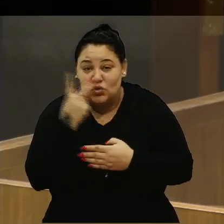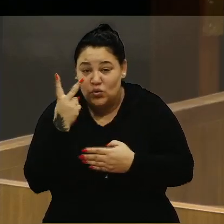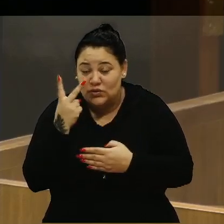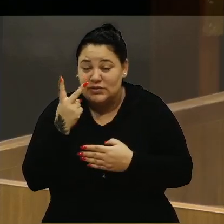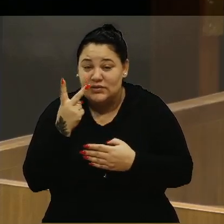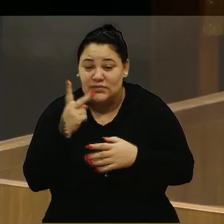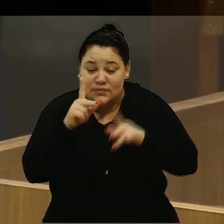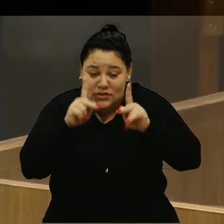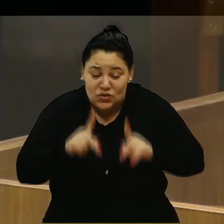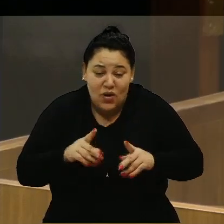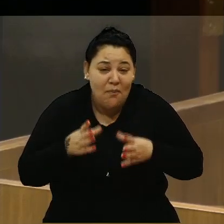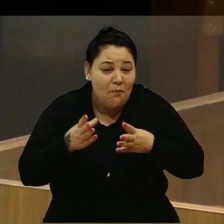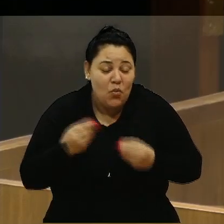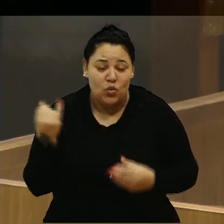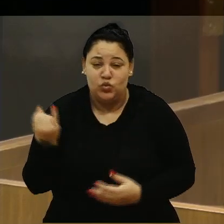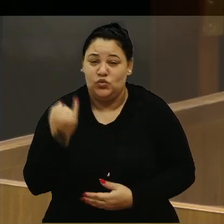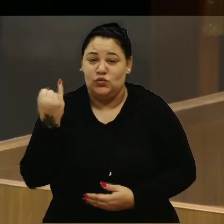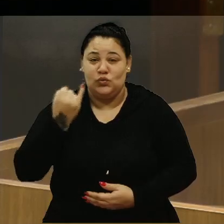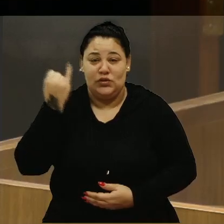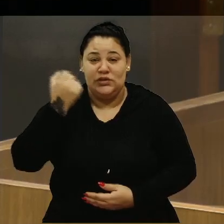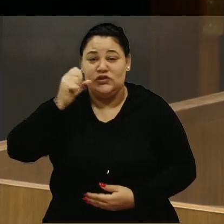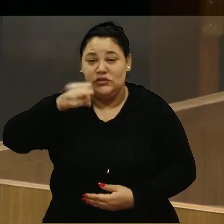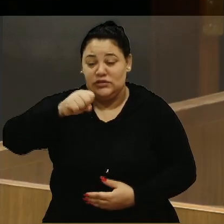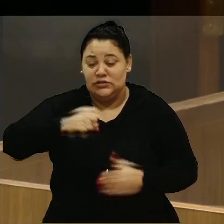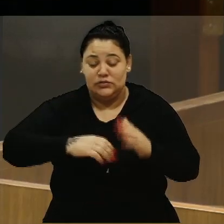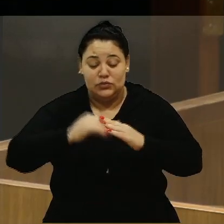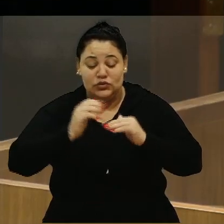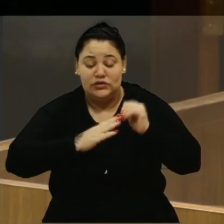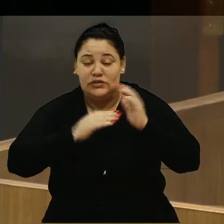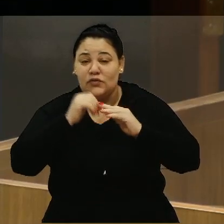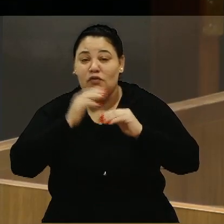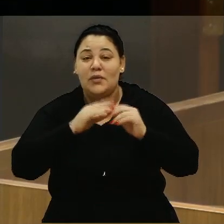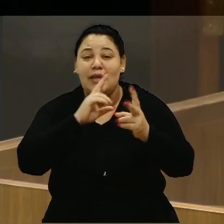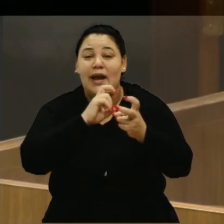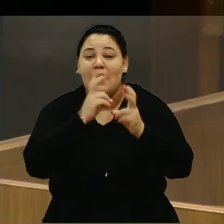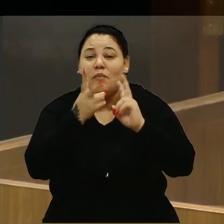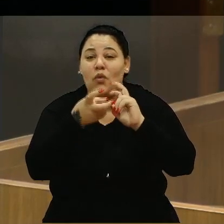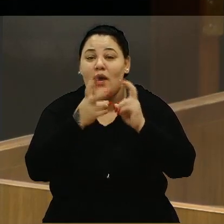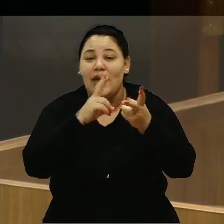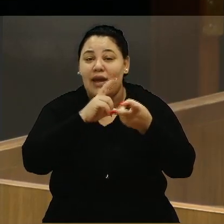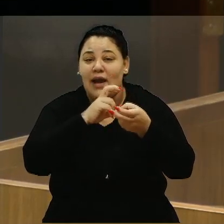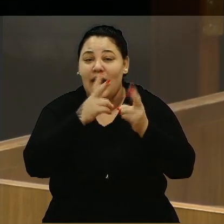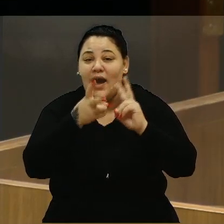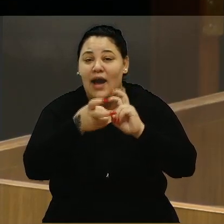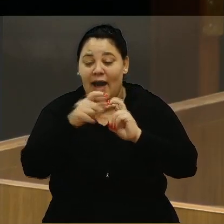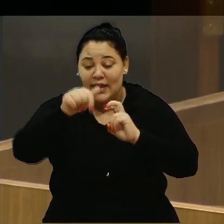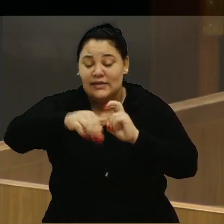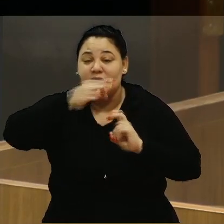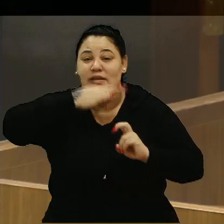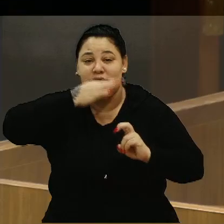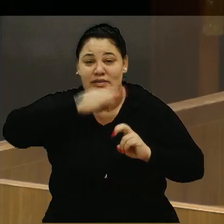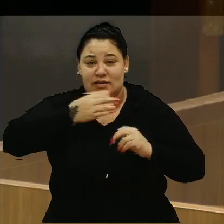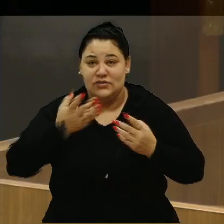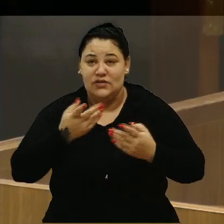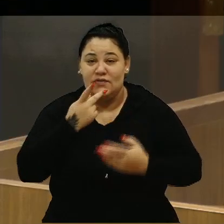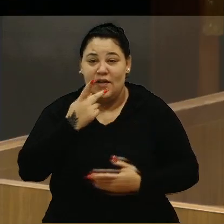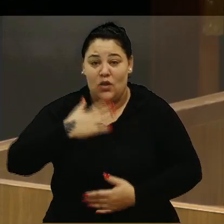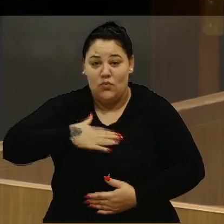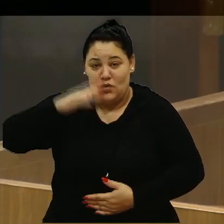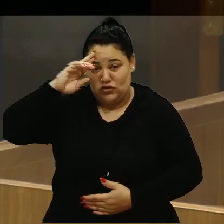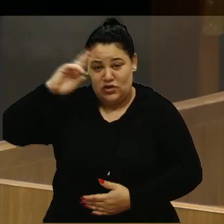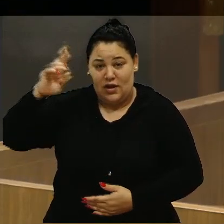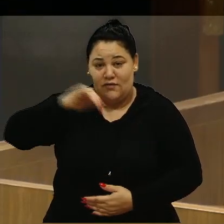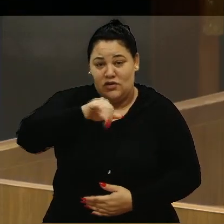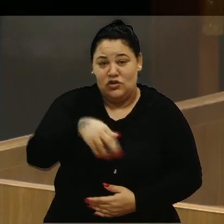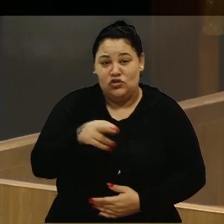que são de suma importância para o desenvolvimento da capoeira em nossa cidade e no Estado. Falo do meu mestre, senhor